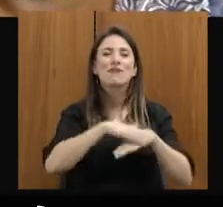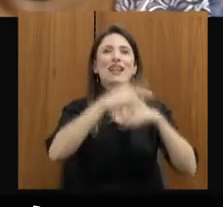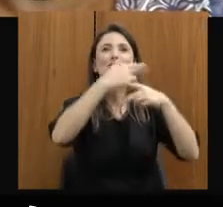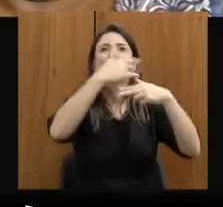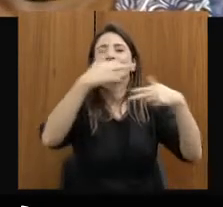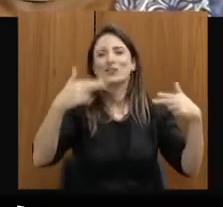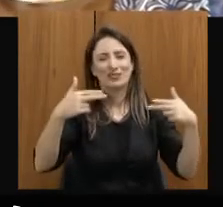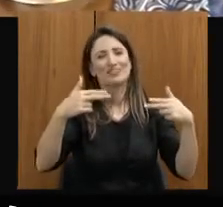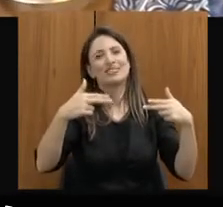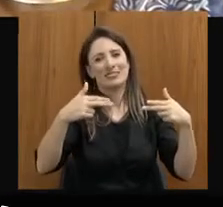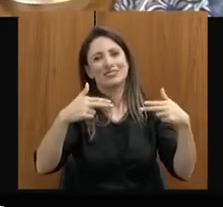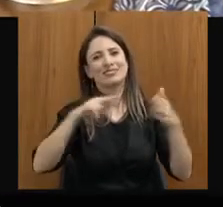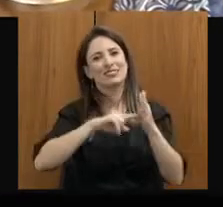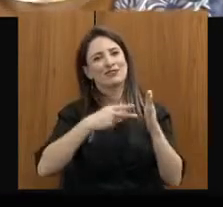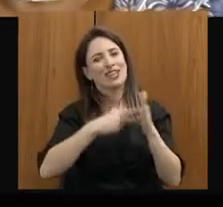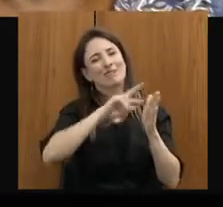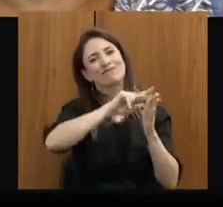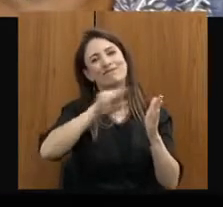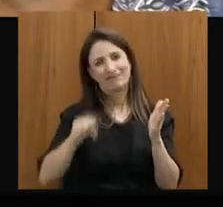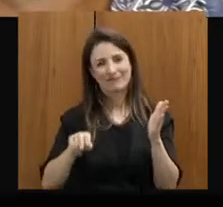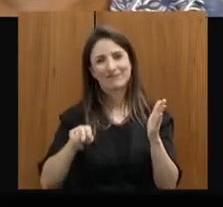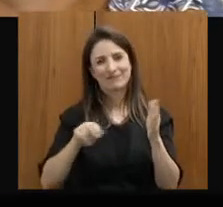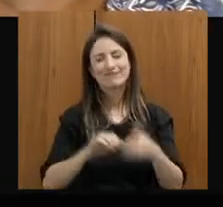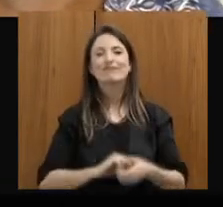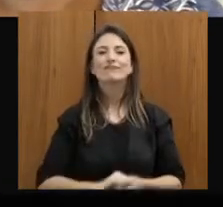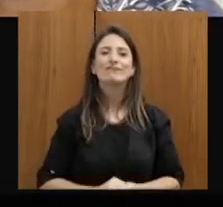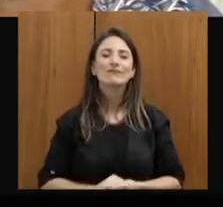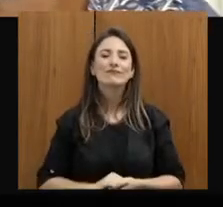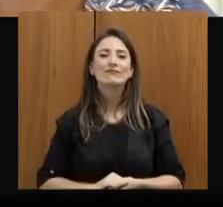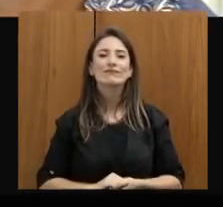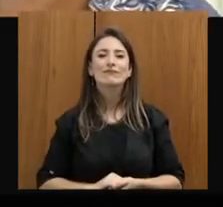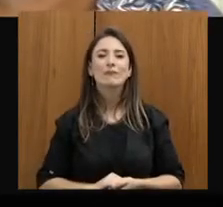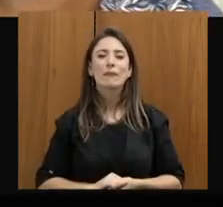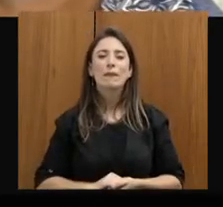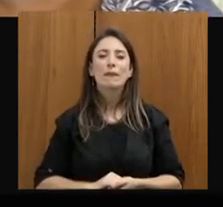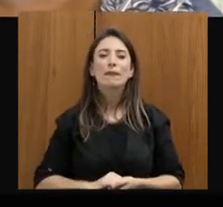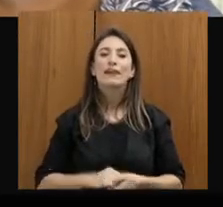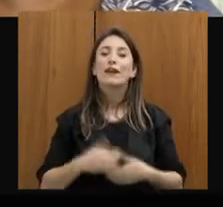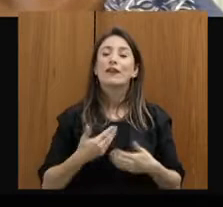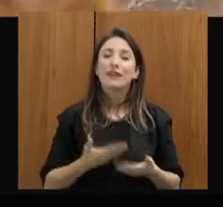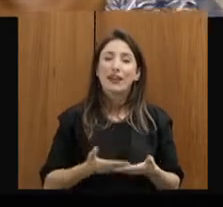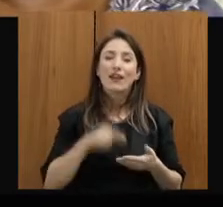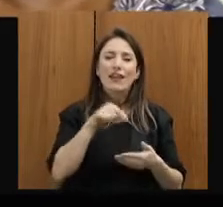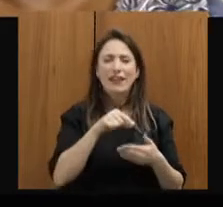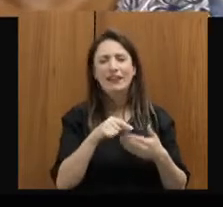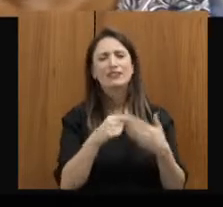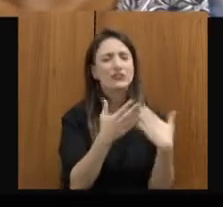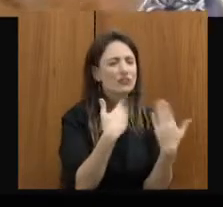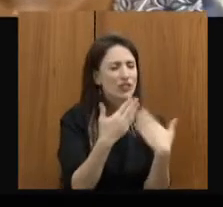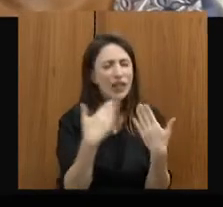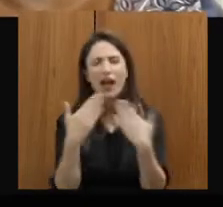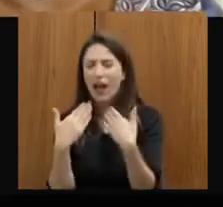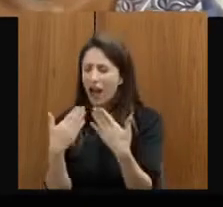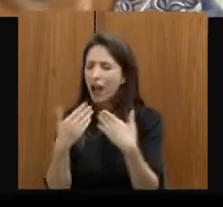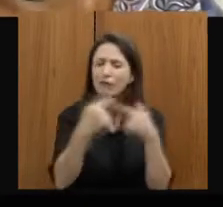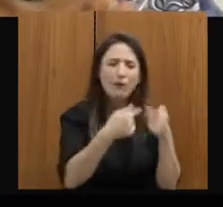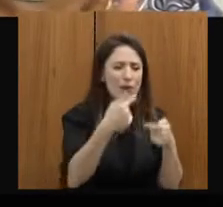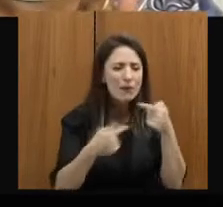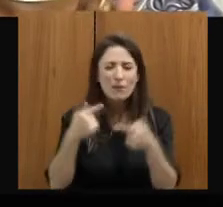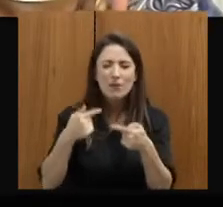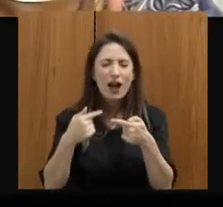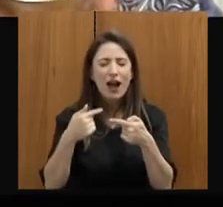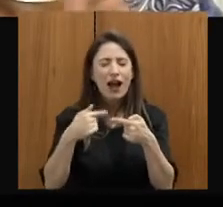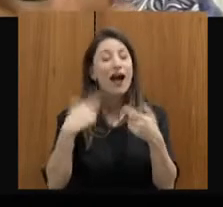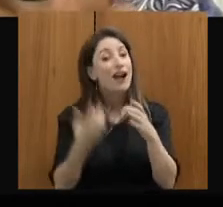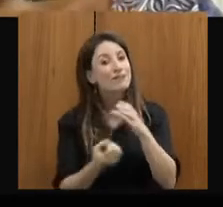favor e esse jogos é deu origem a esse conceito dos povos e comunidades